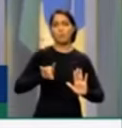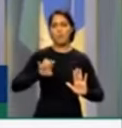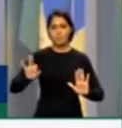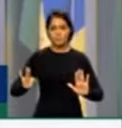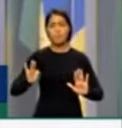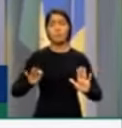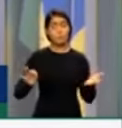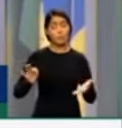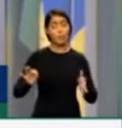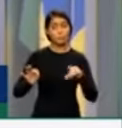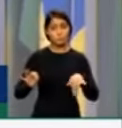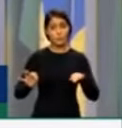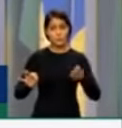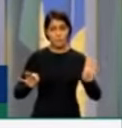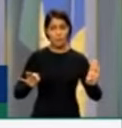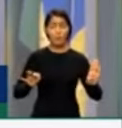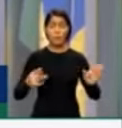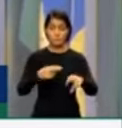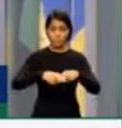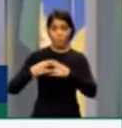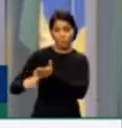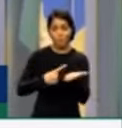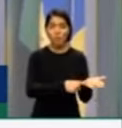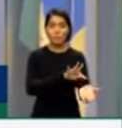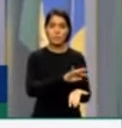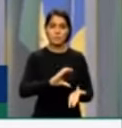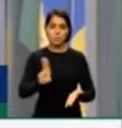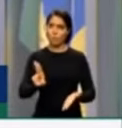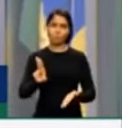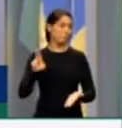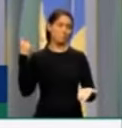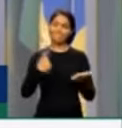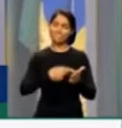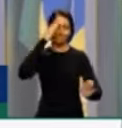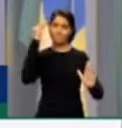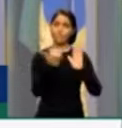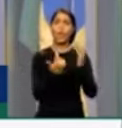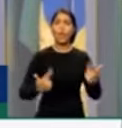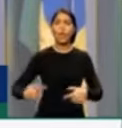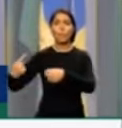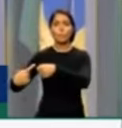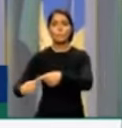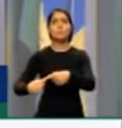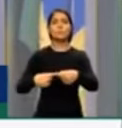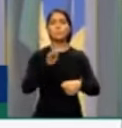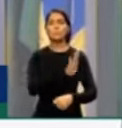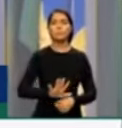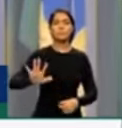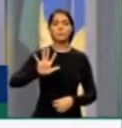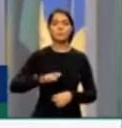do atual fundeb e que por causa de um acórdão do TCU não está sendo cumprido pelos municípios brasileiros portanto